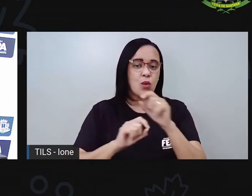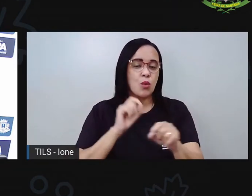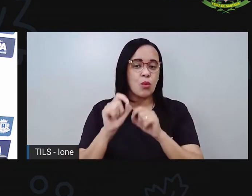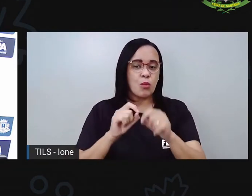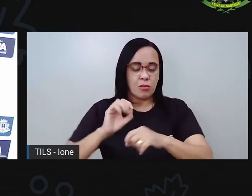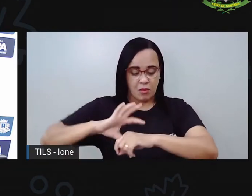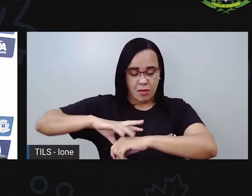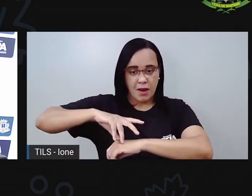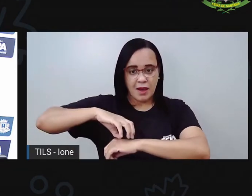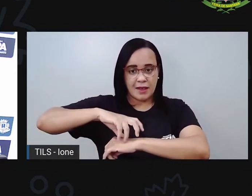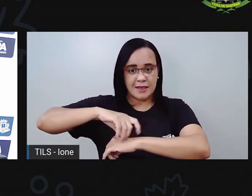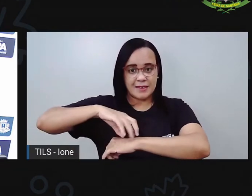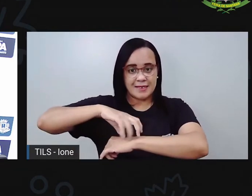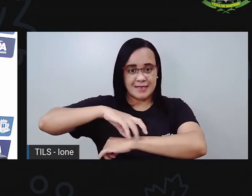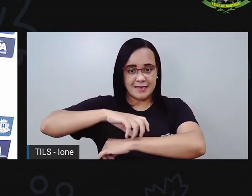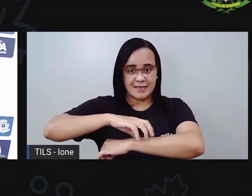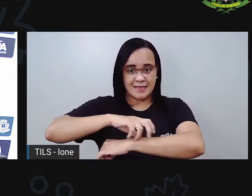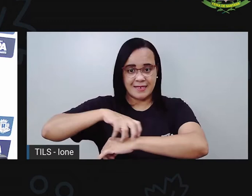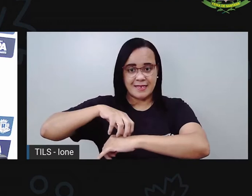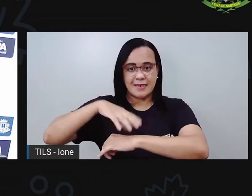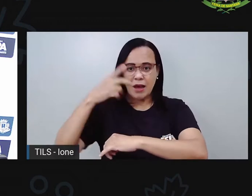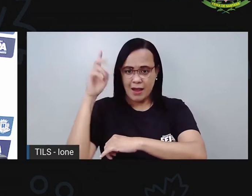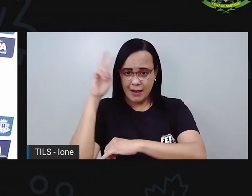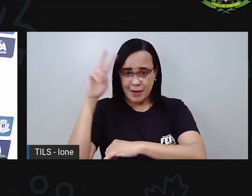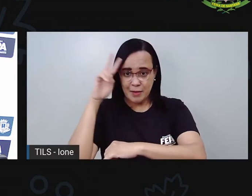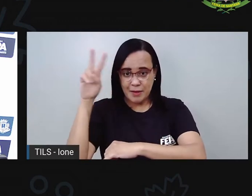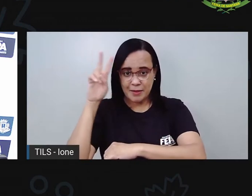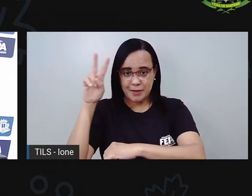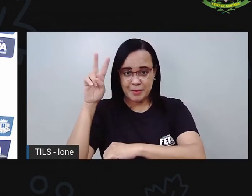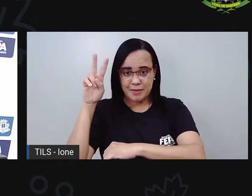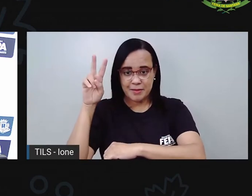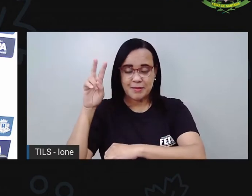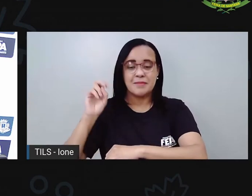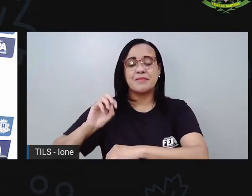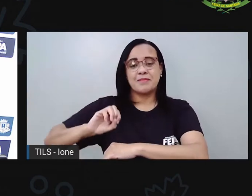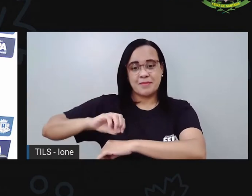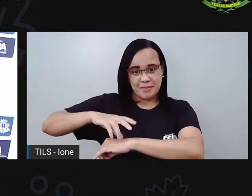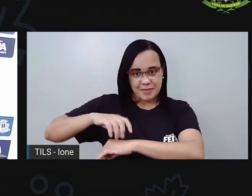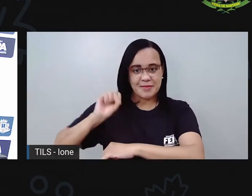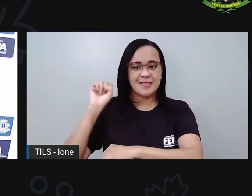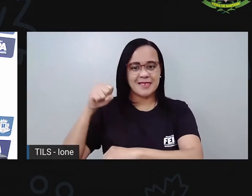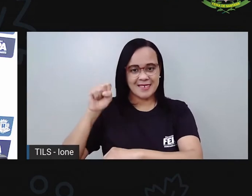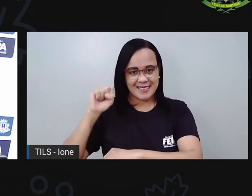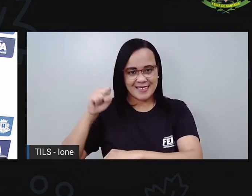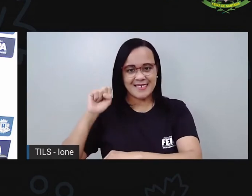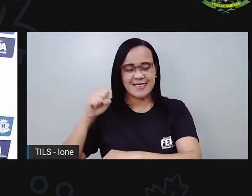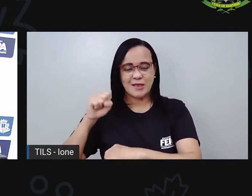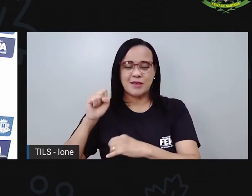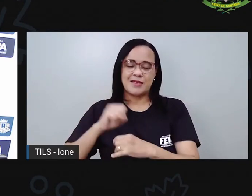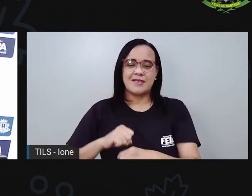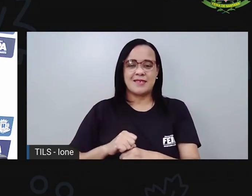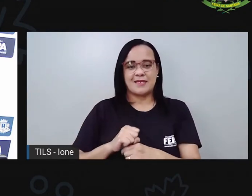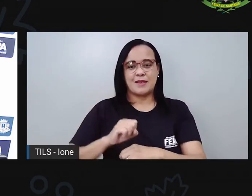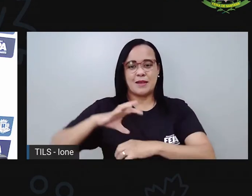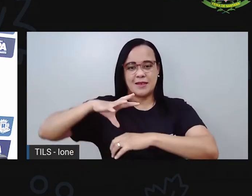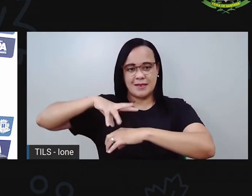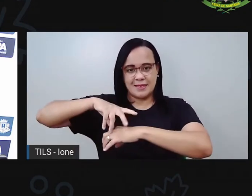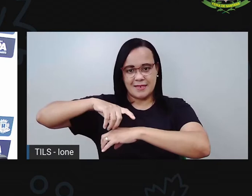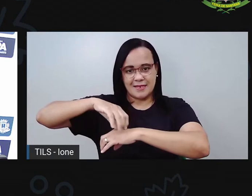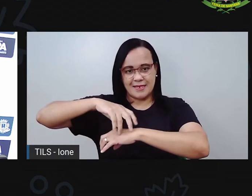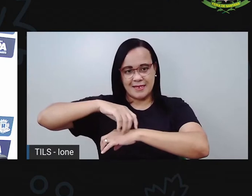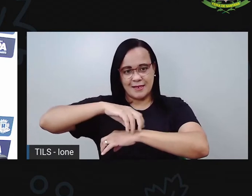aranha e a É sim aquela Aranha que